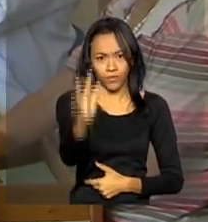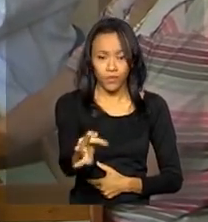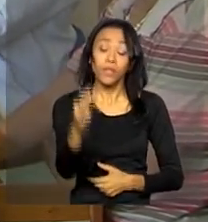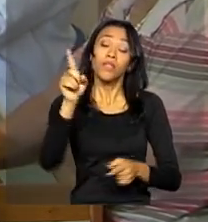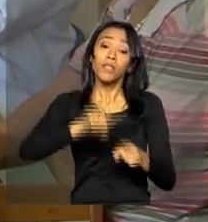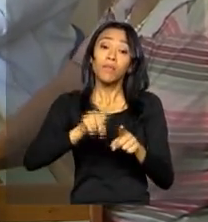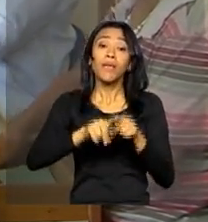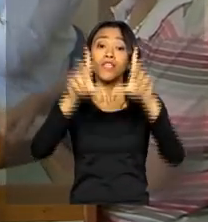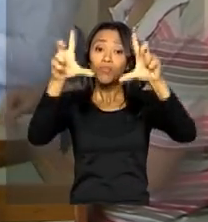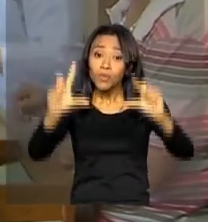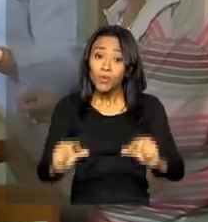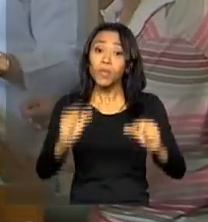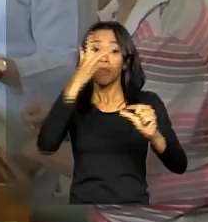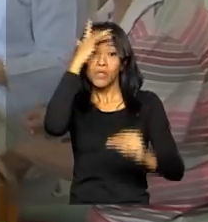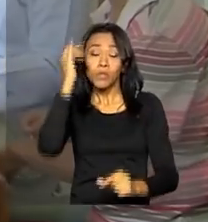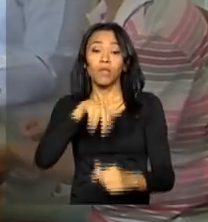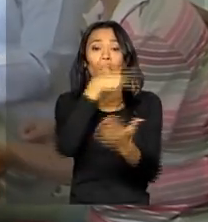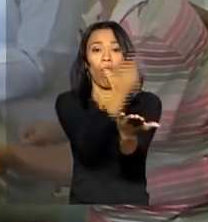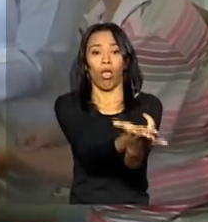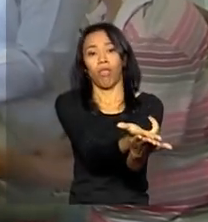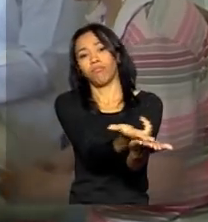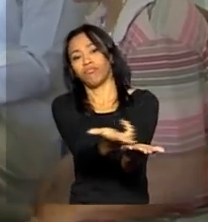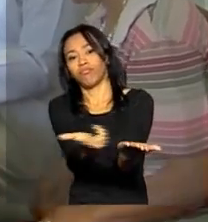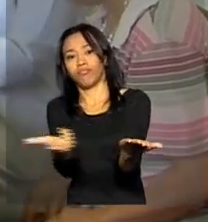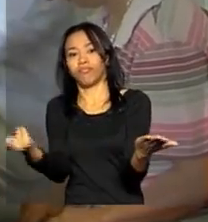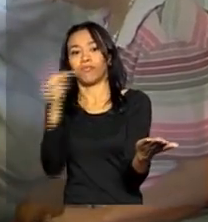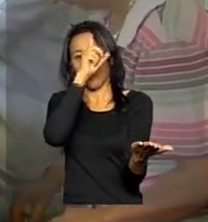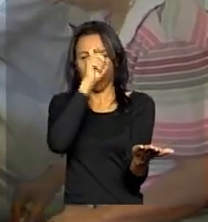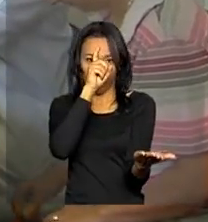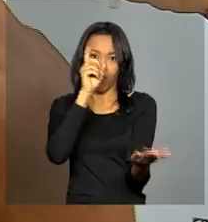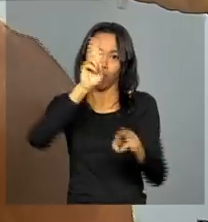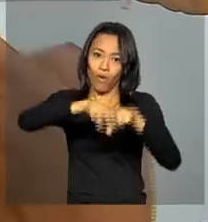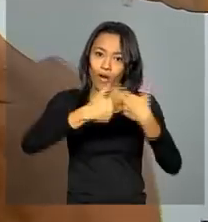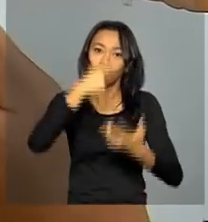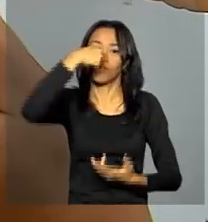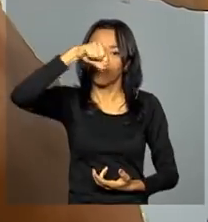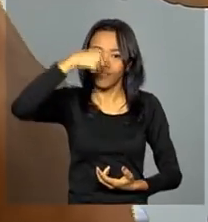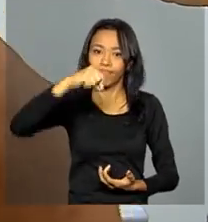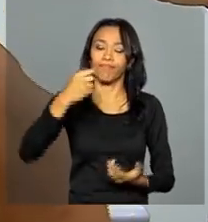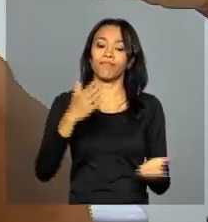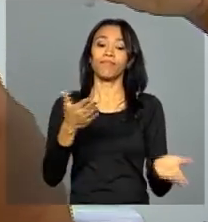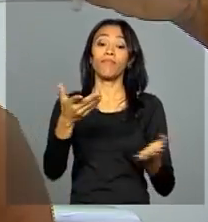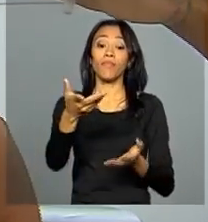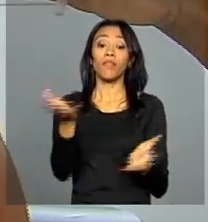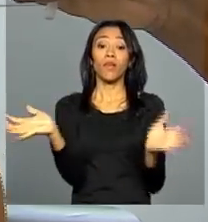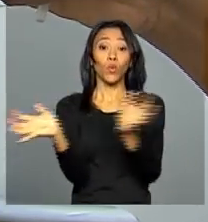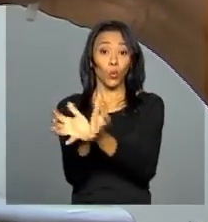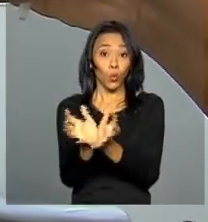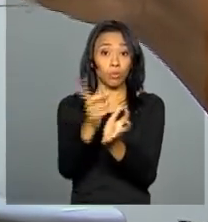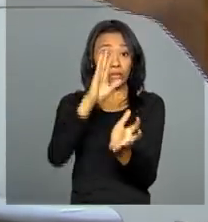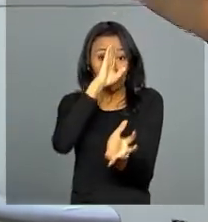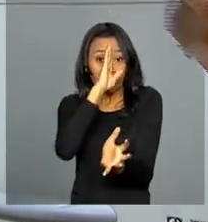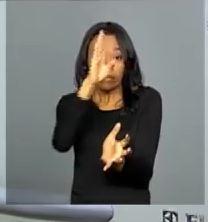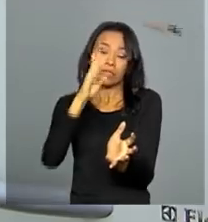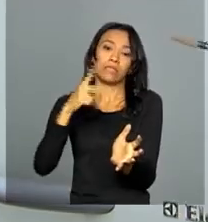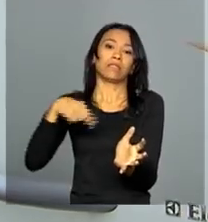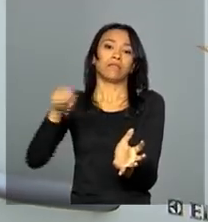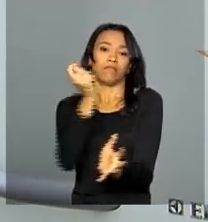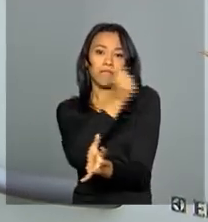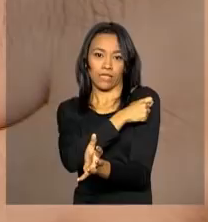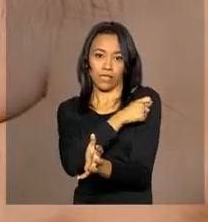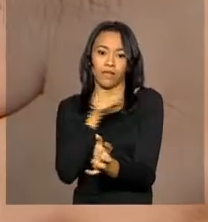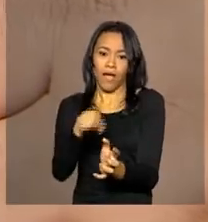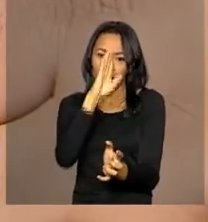de internações de pessoas infectadas pelo vírus da gripe. A vacinação de grupos prioritários é